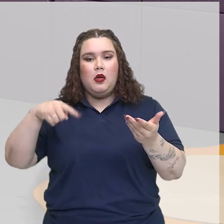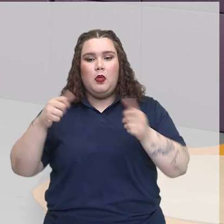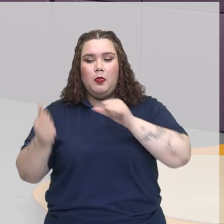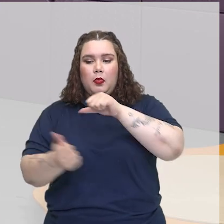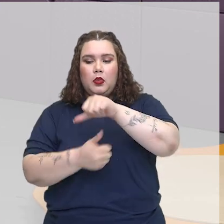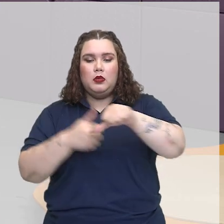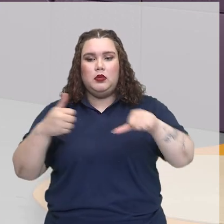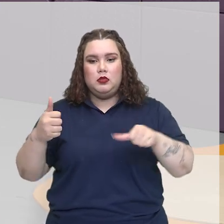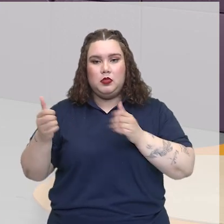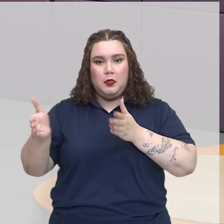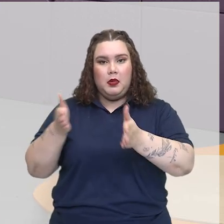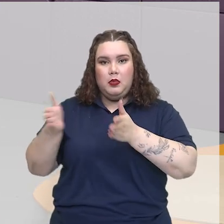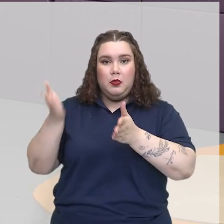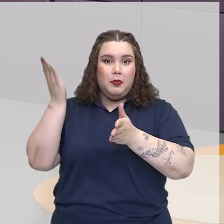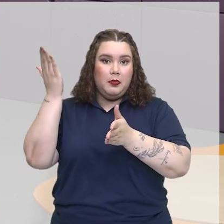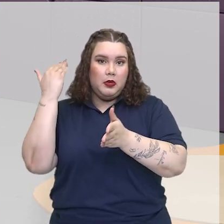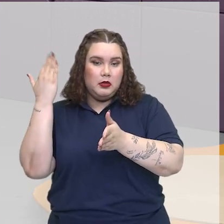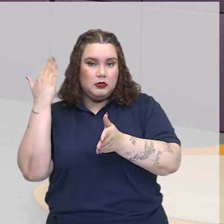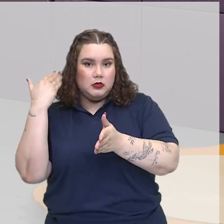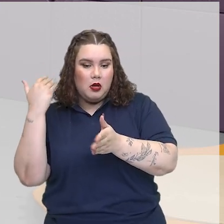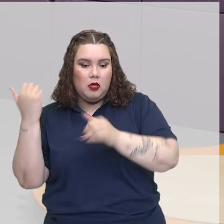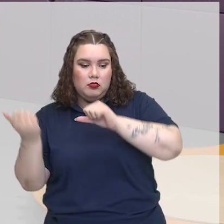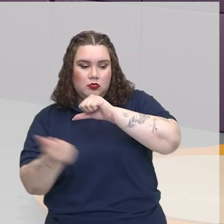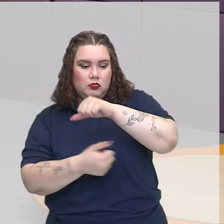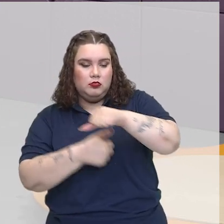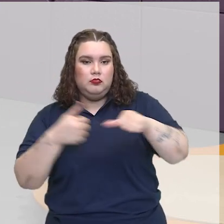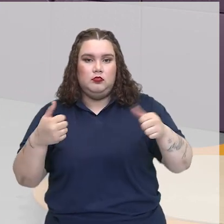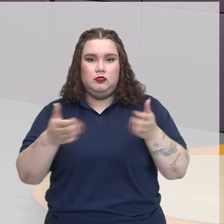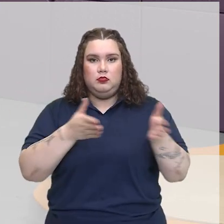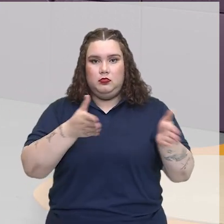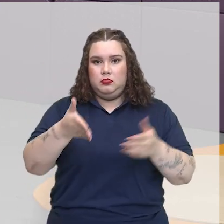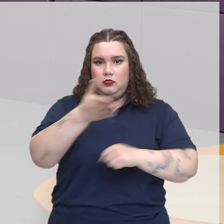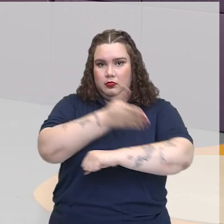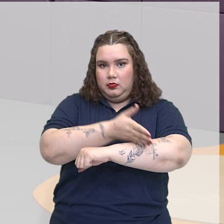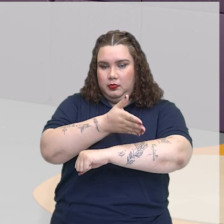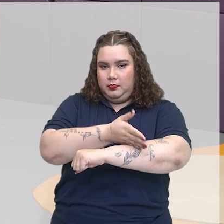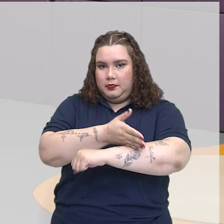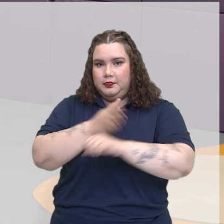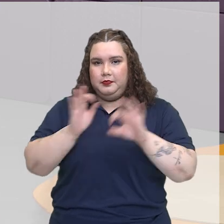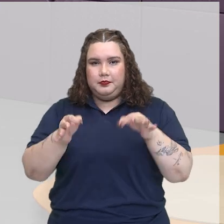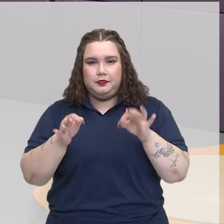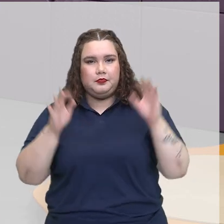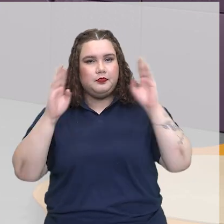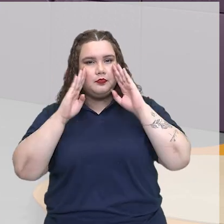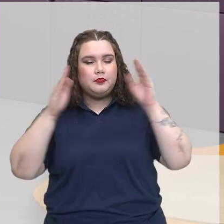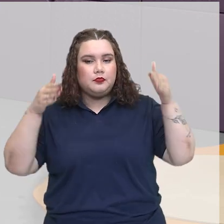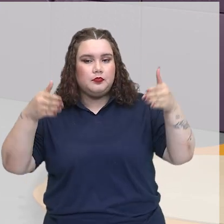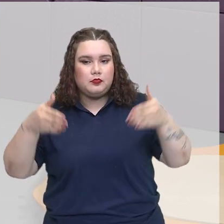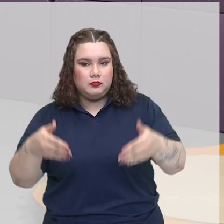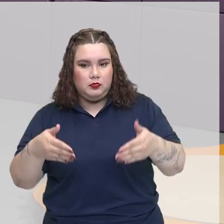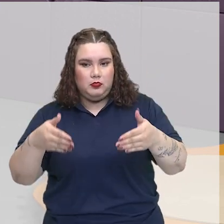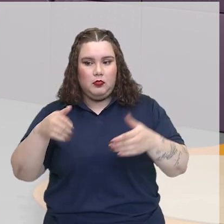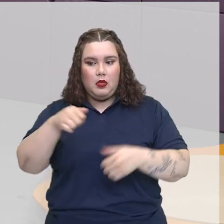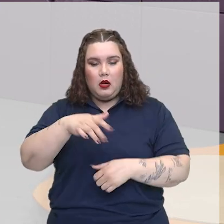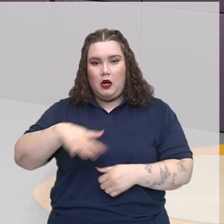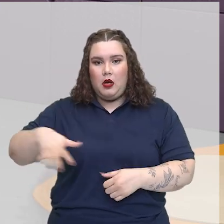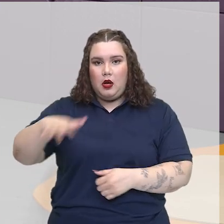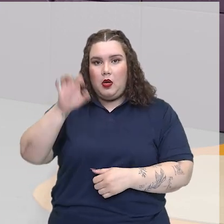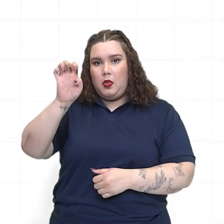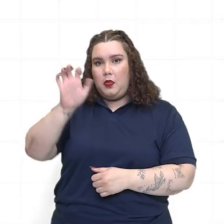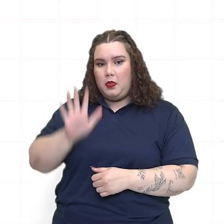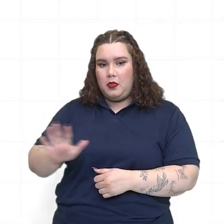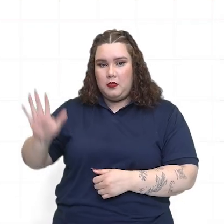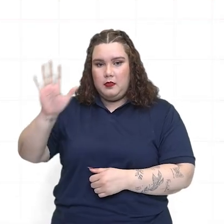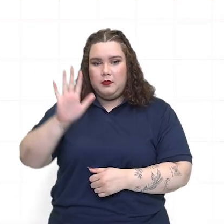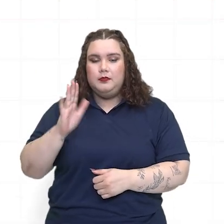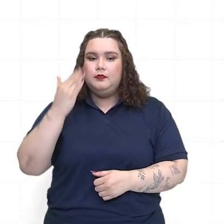do mundo antigo, né, para o mundo medieval, especificamente no continente europeu. Vamos